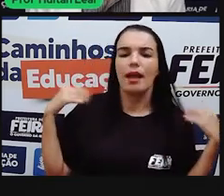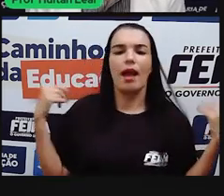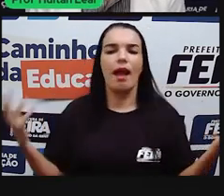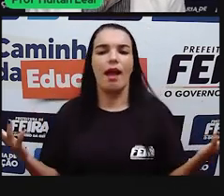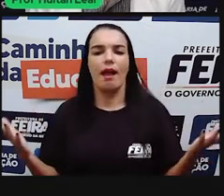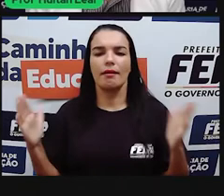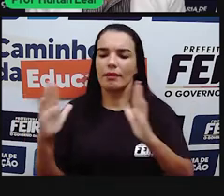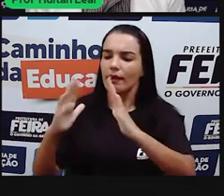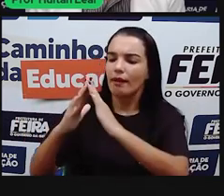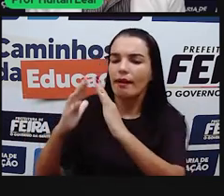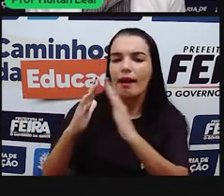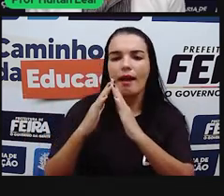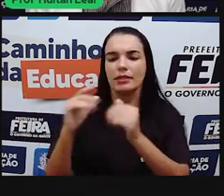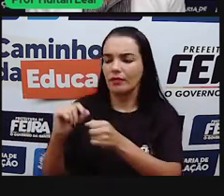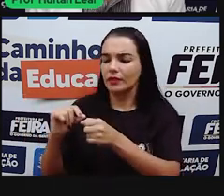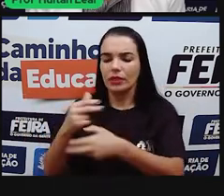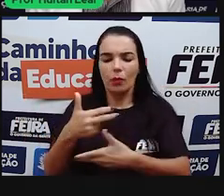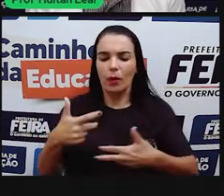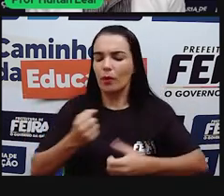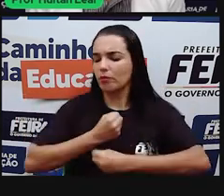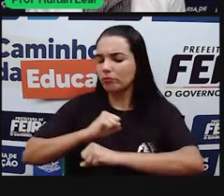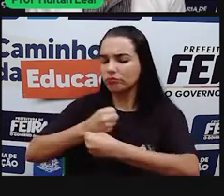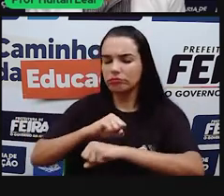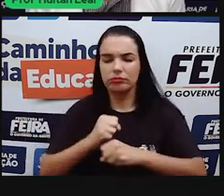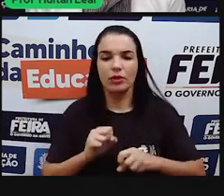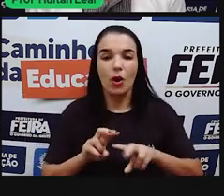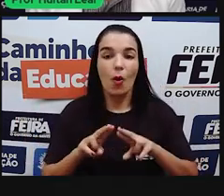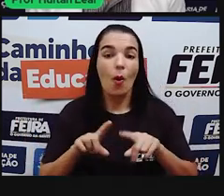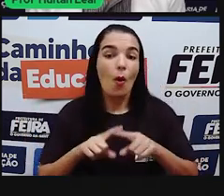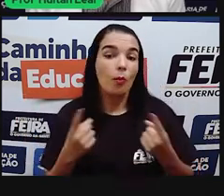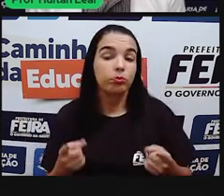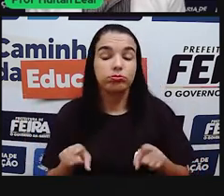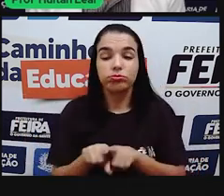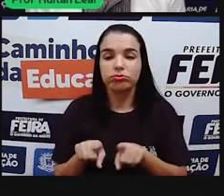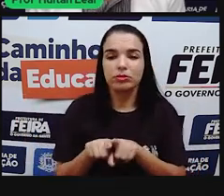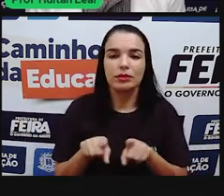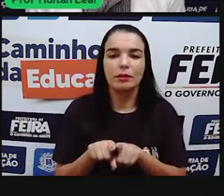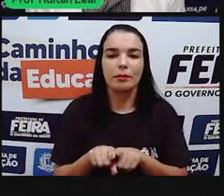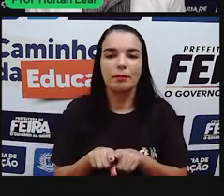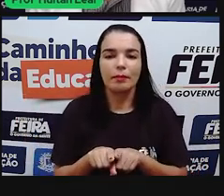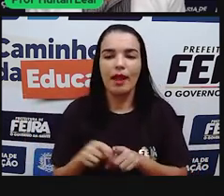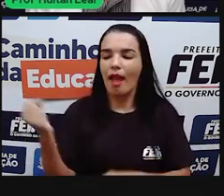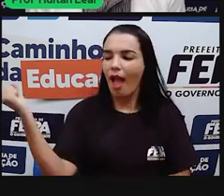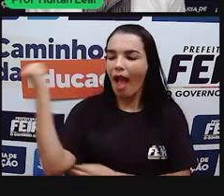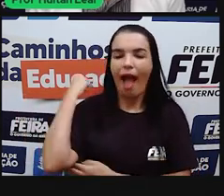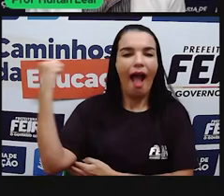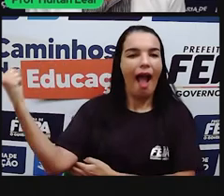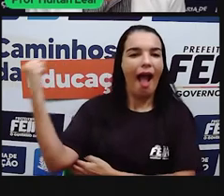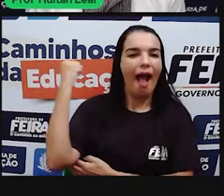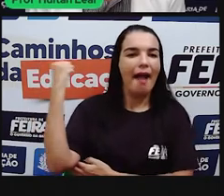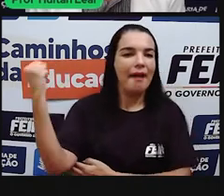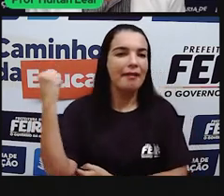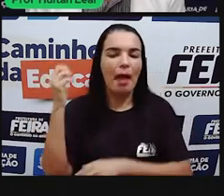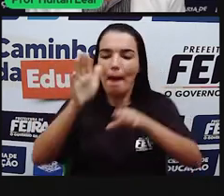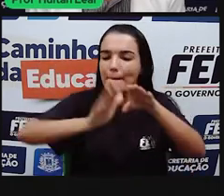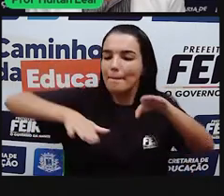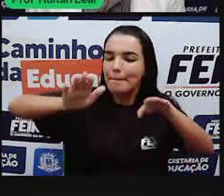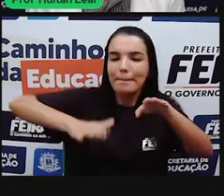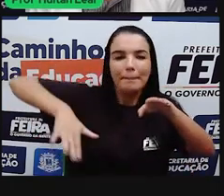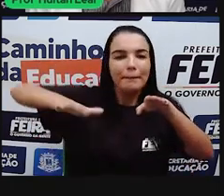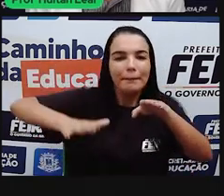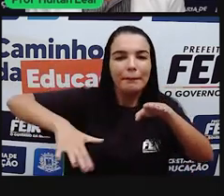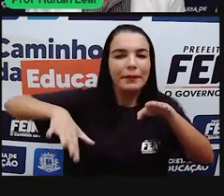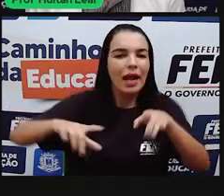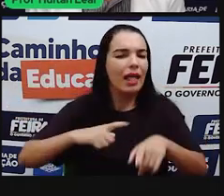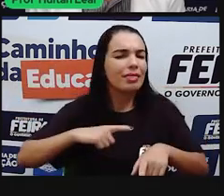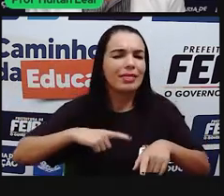estamos fazendo algo, no momento de descontração, a música está nas academias, nas praias, a gente vê